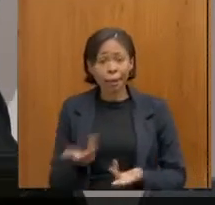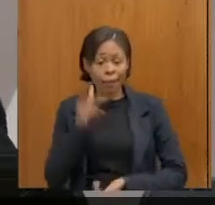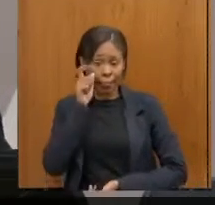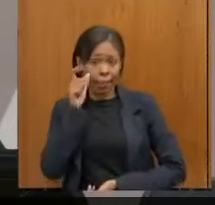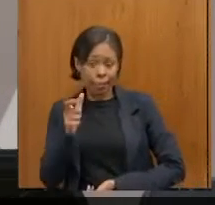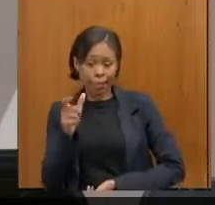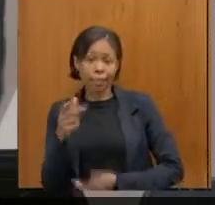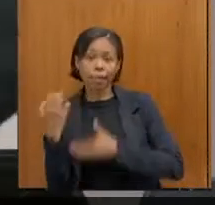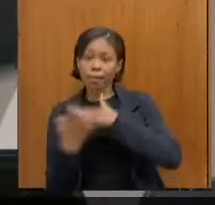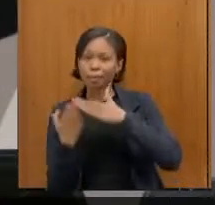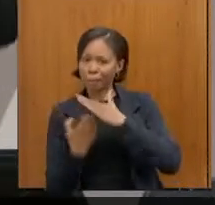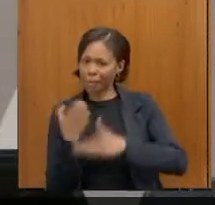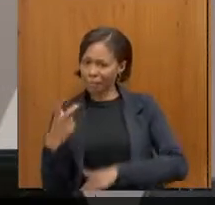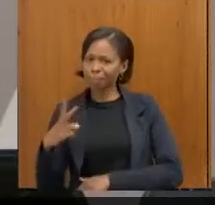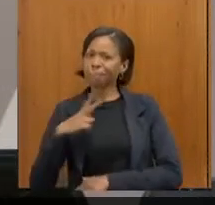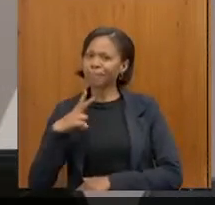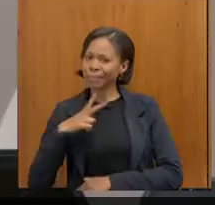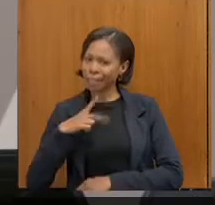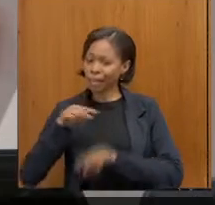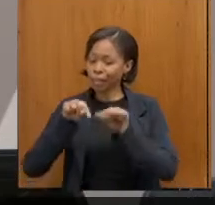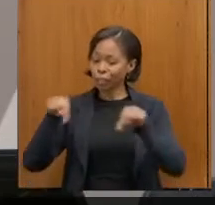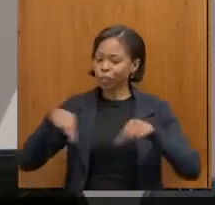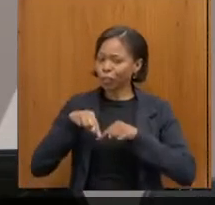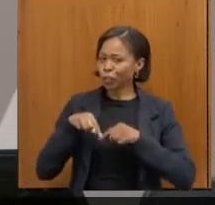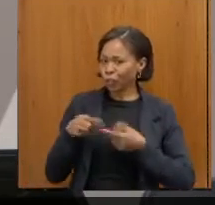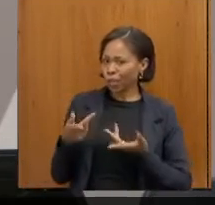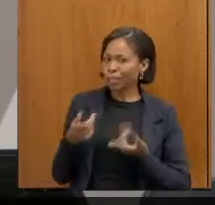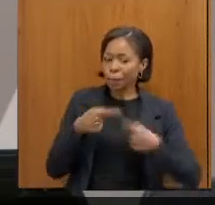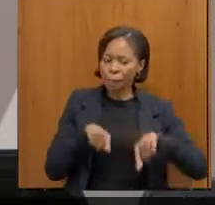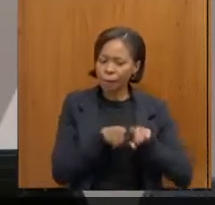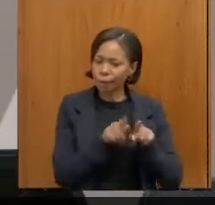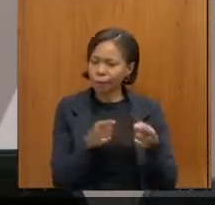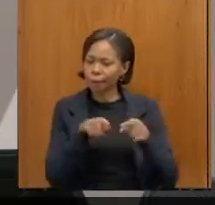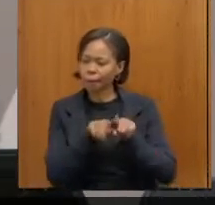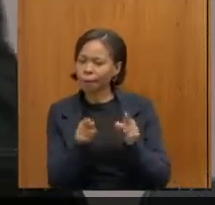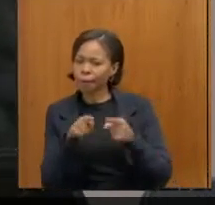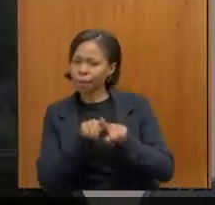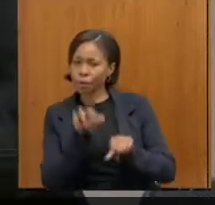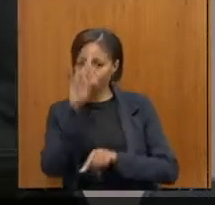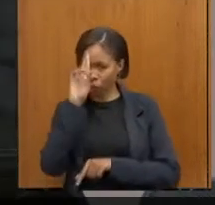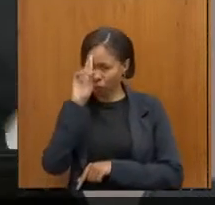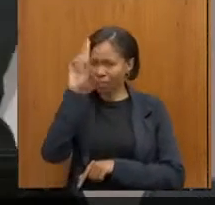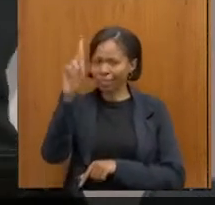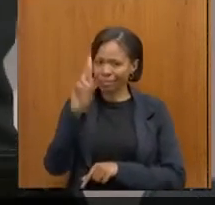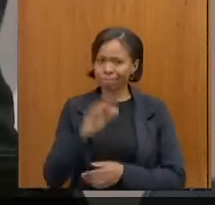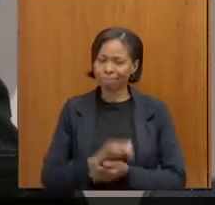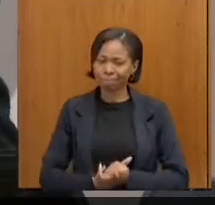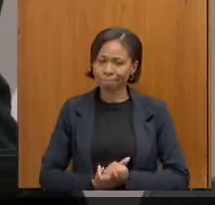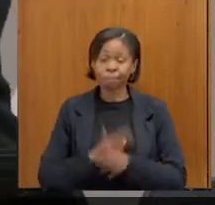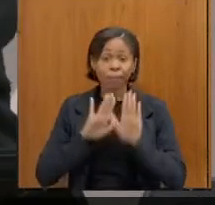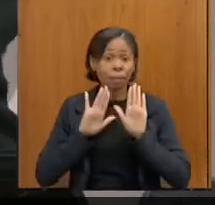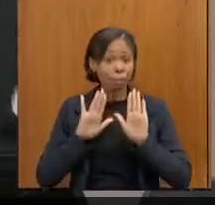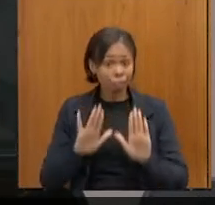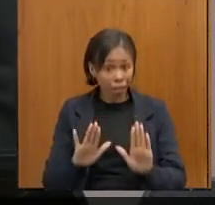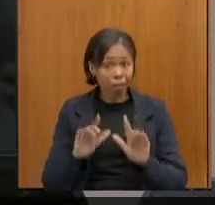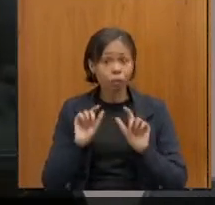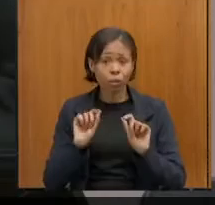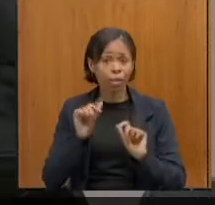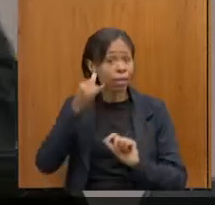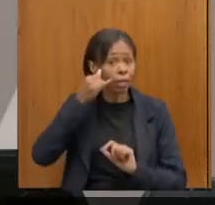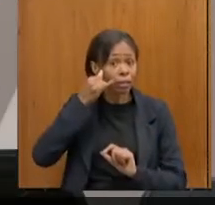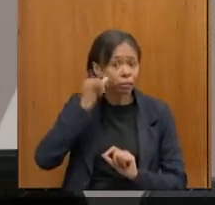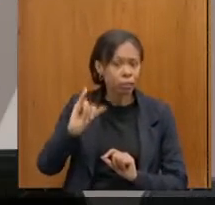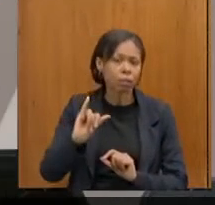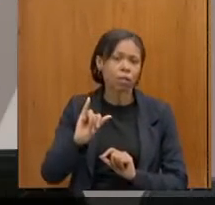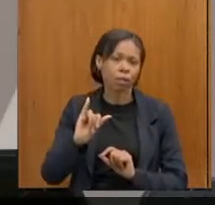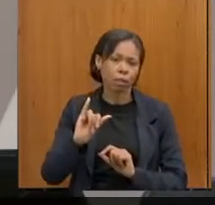de empresas e escritórios parcerias ou diretores mas que não transformamos